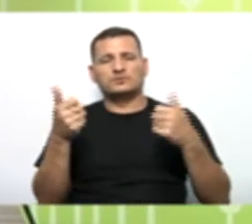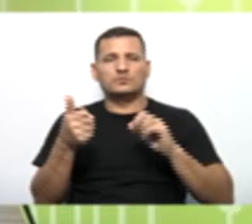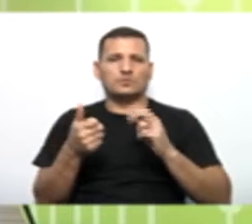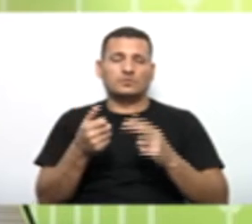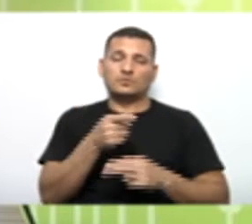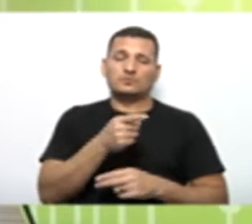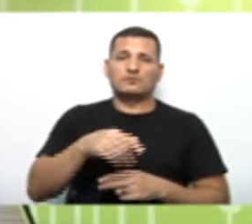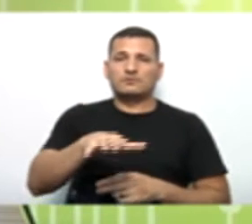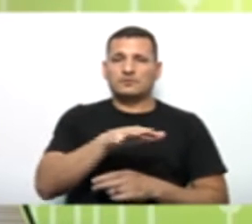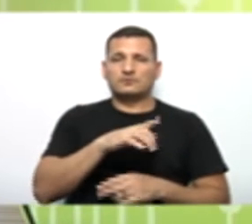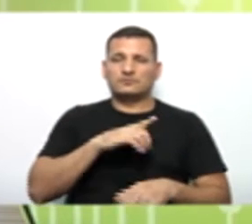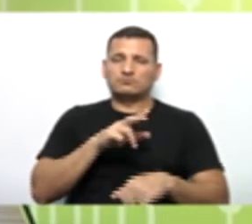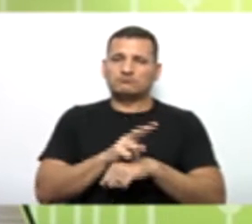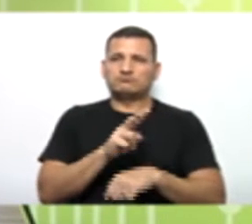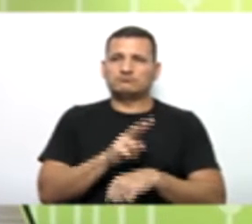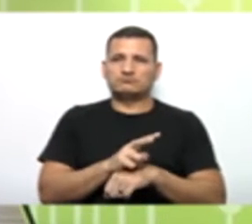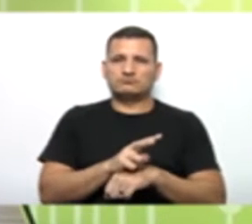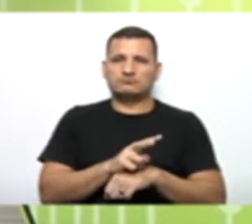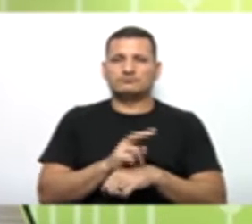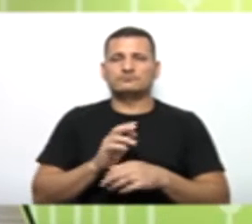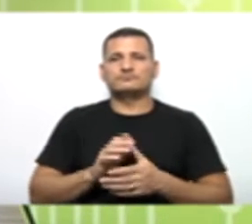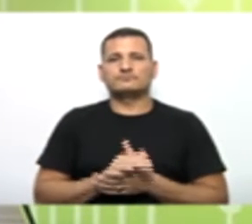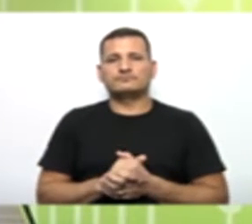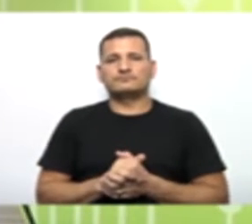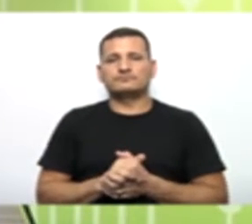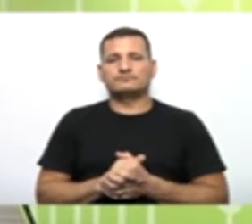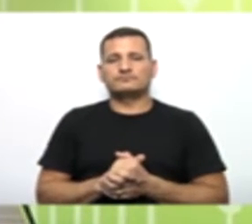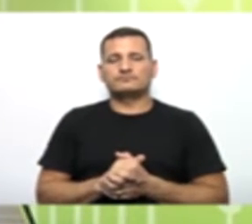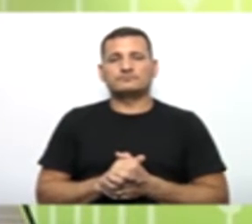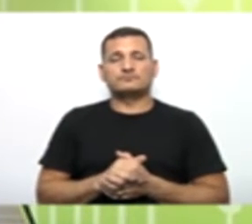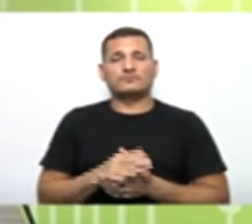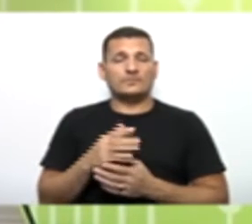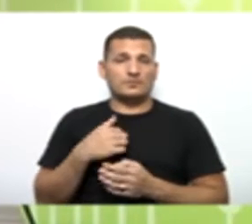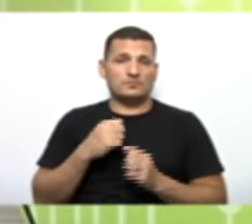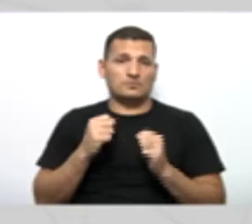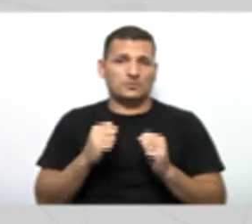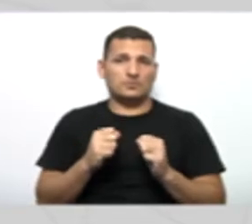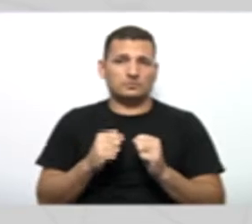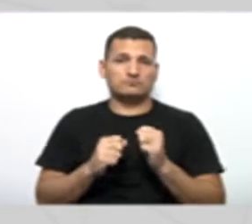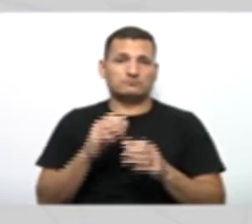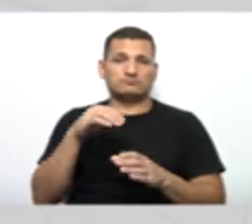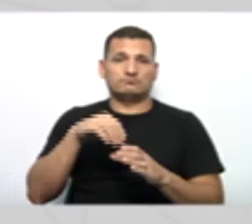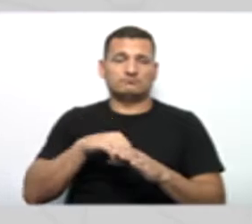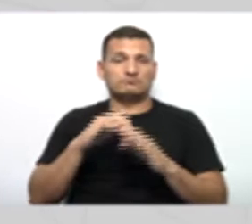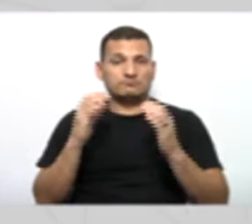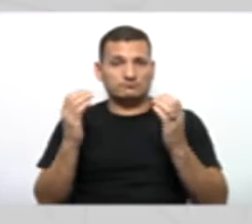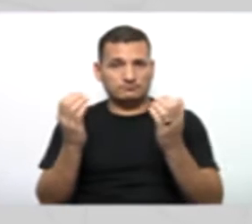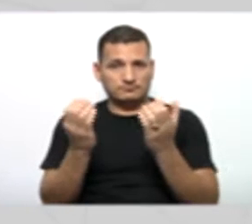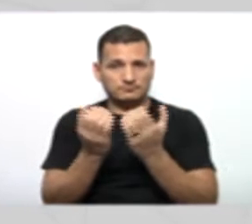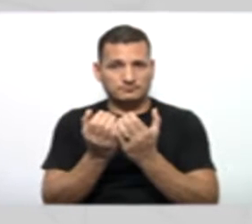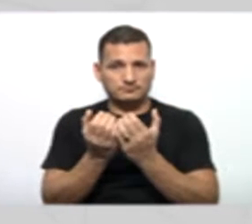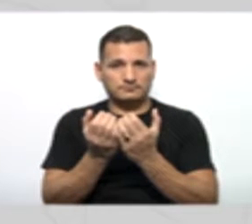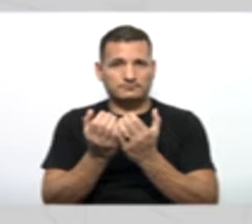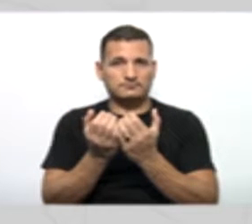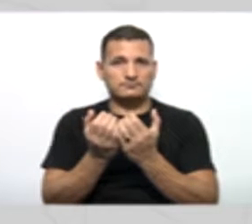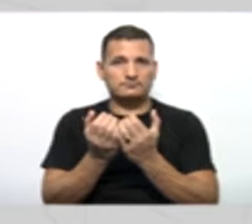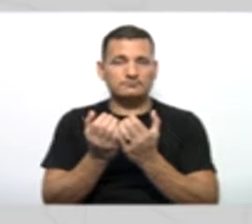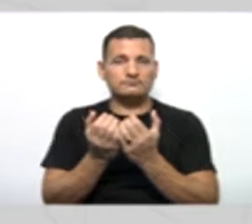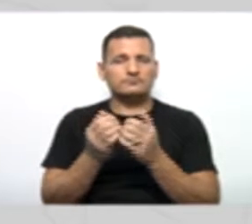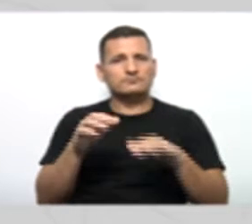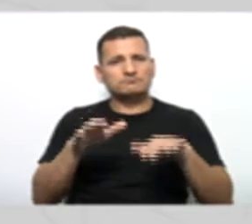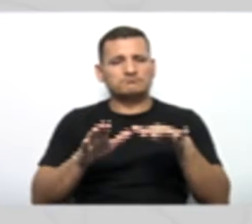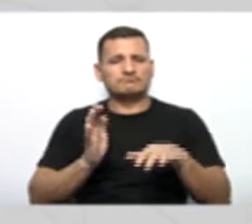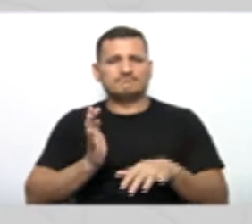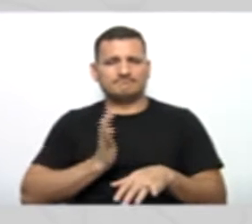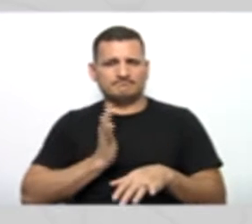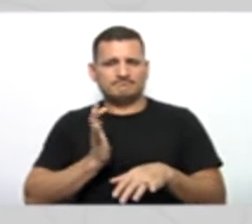ambiente está sendo preservado. Veja só, eu posso ter em uma comunidade que está ficando mais